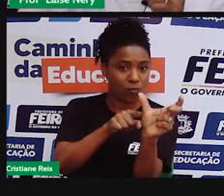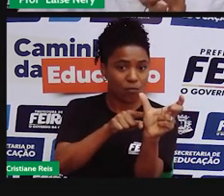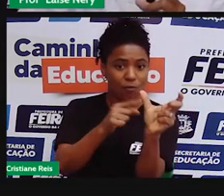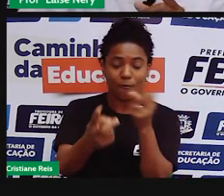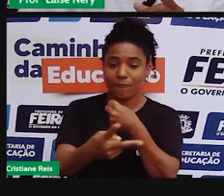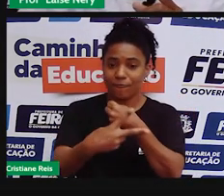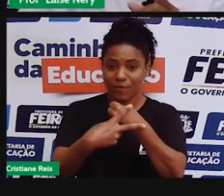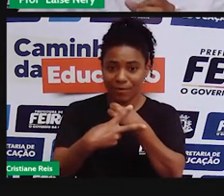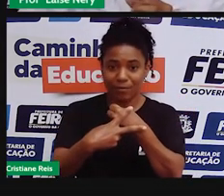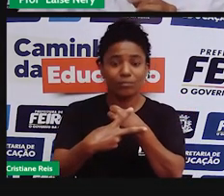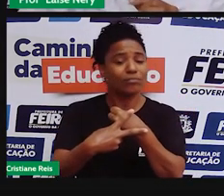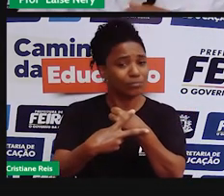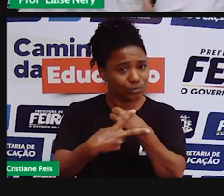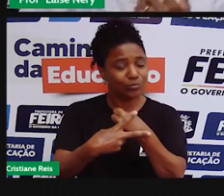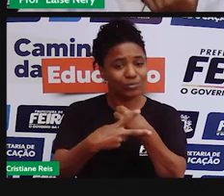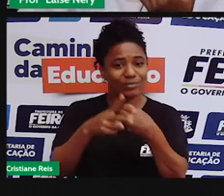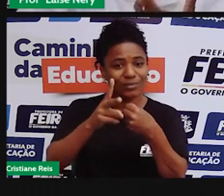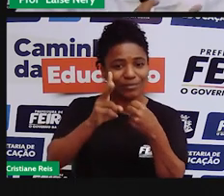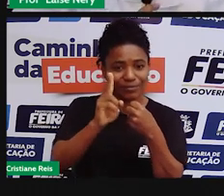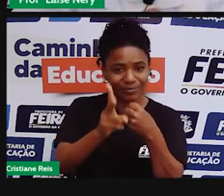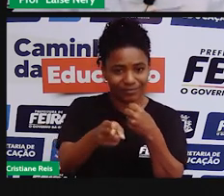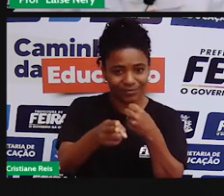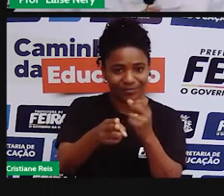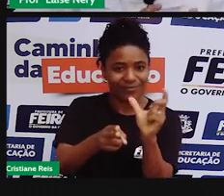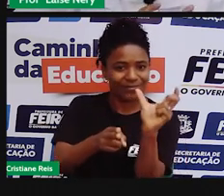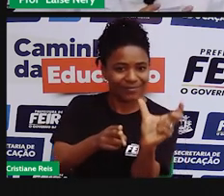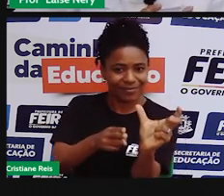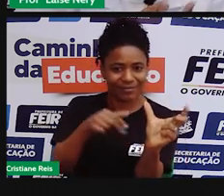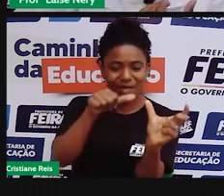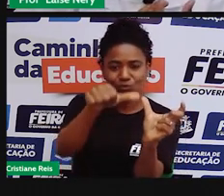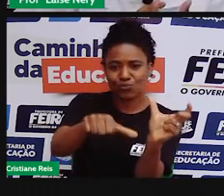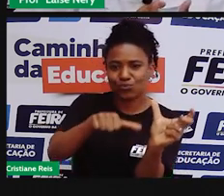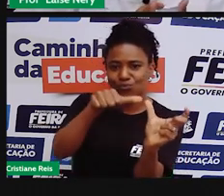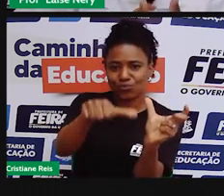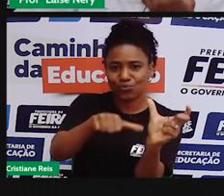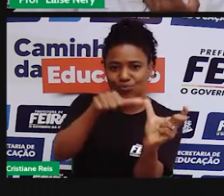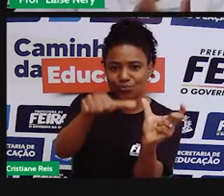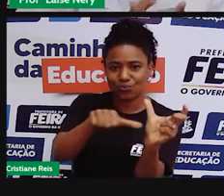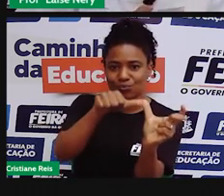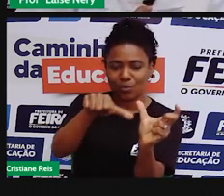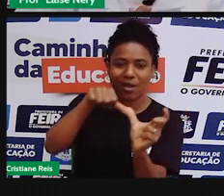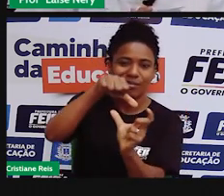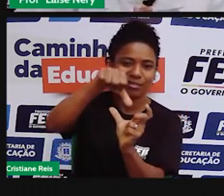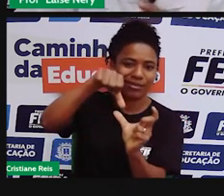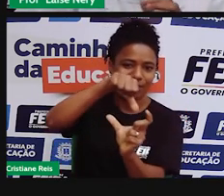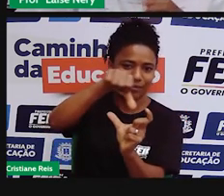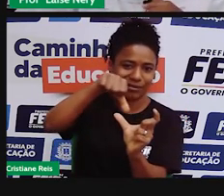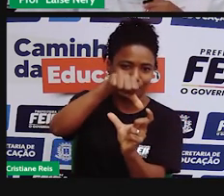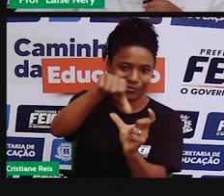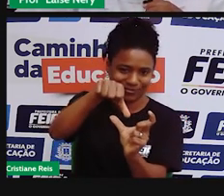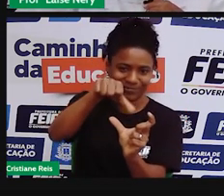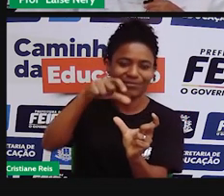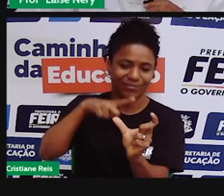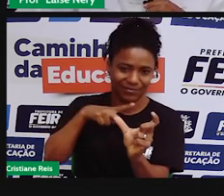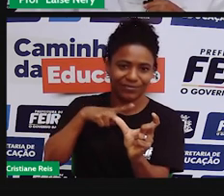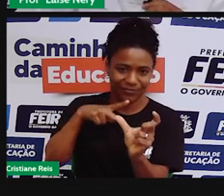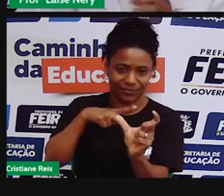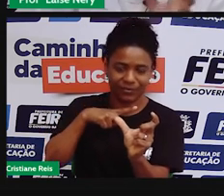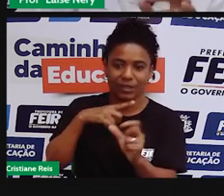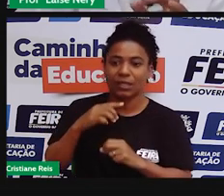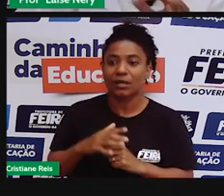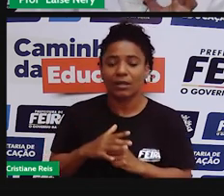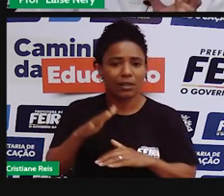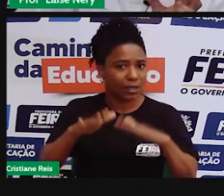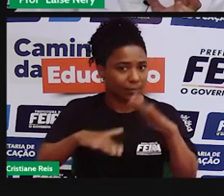mas ele ele vai vir conhecer flexiona Só muda a forma de escrever de acordo com a